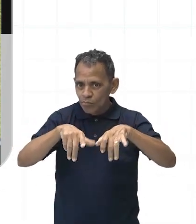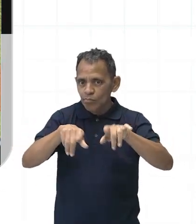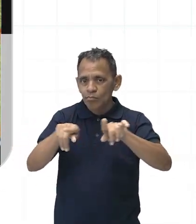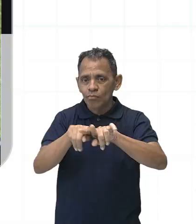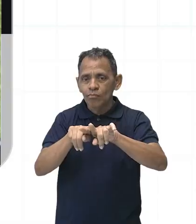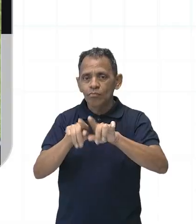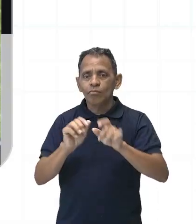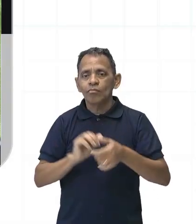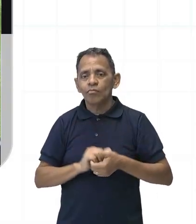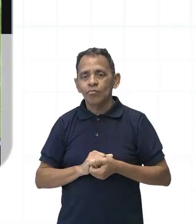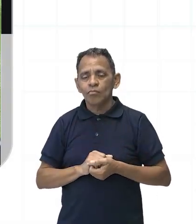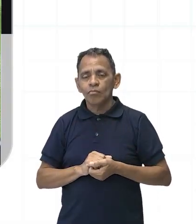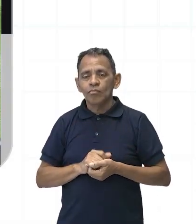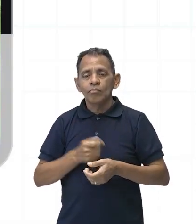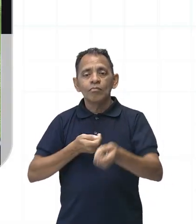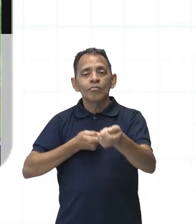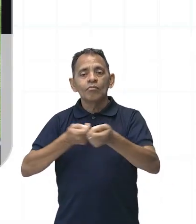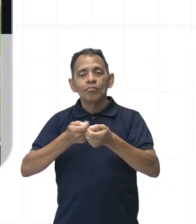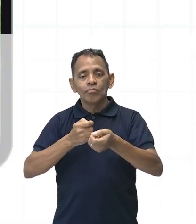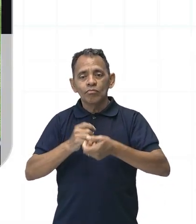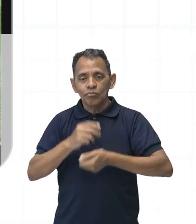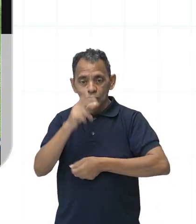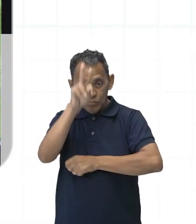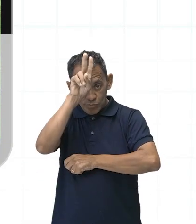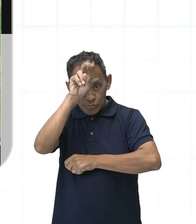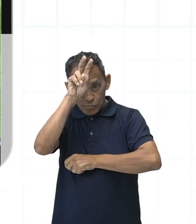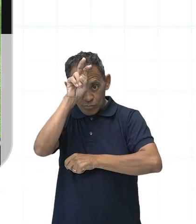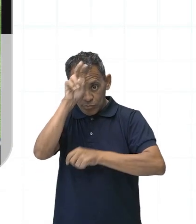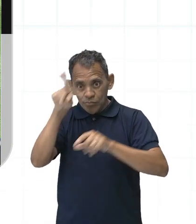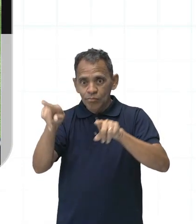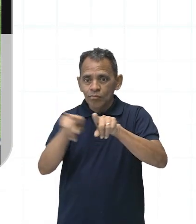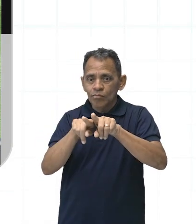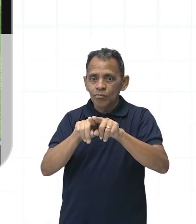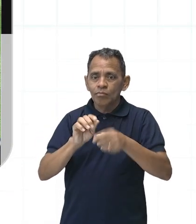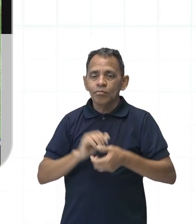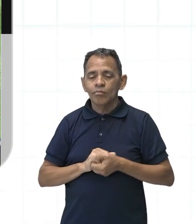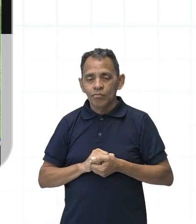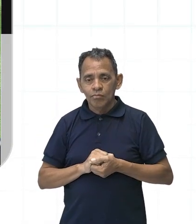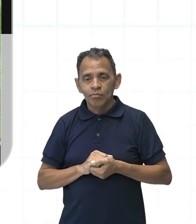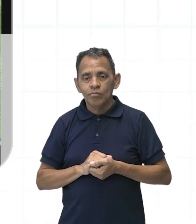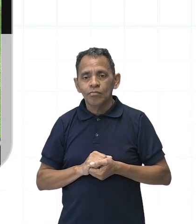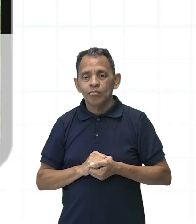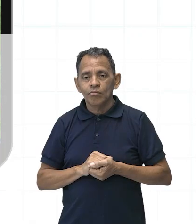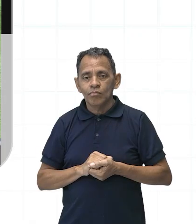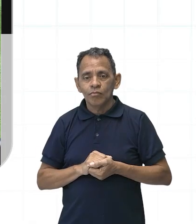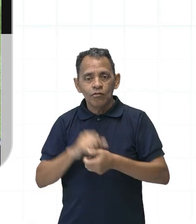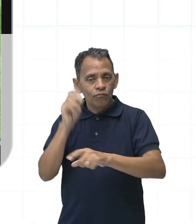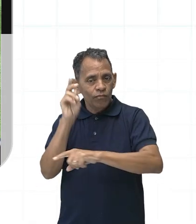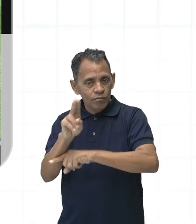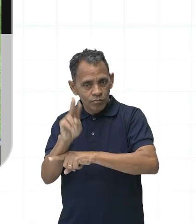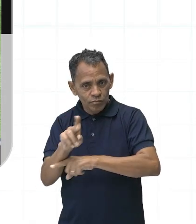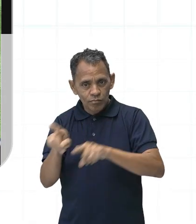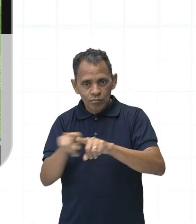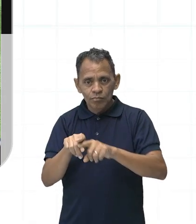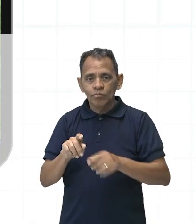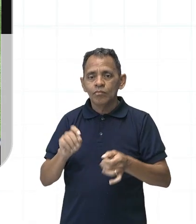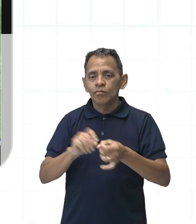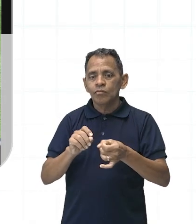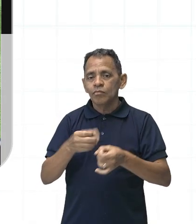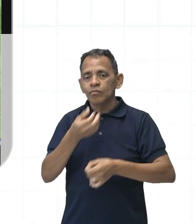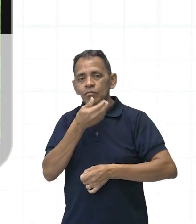fertilizante. O controle de pragas também, a pulverização ali de herbicidas, gente, feita com maior